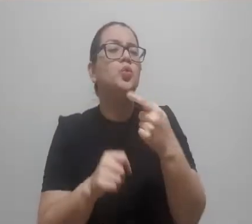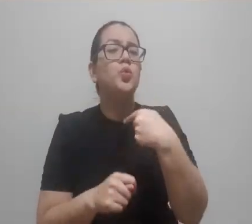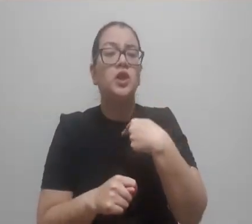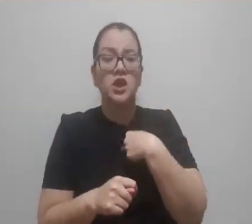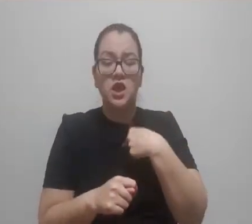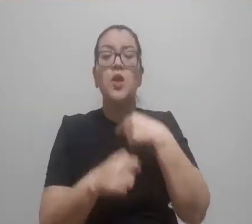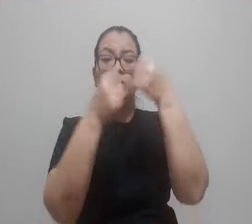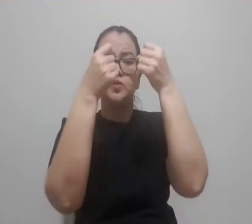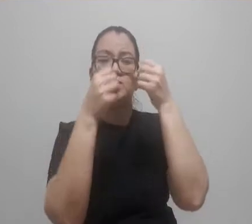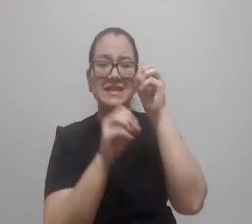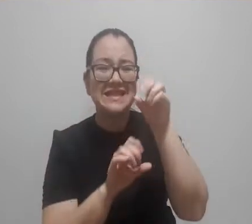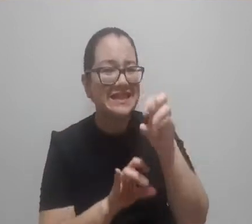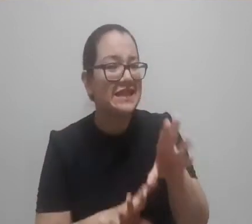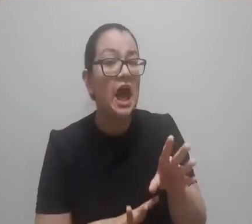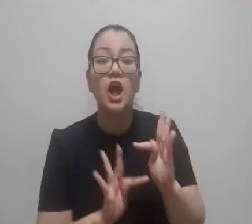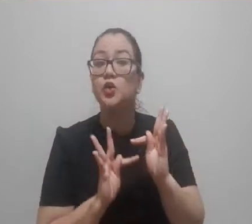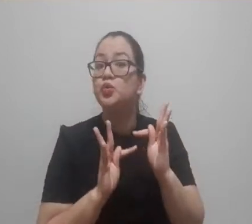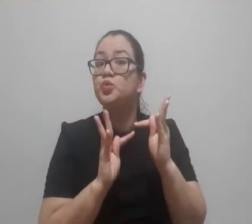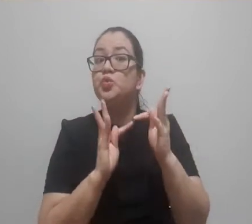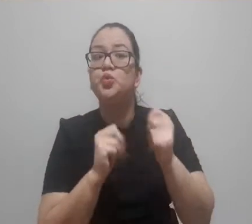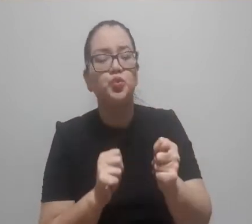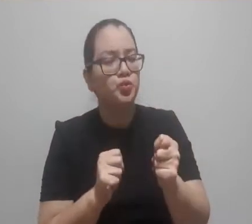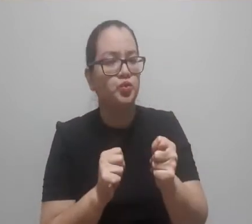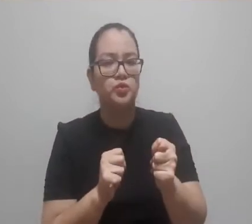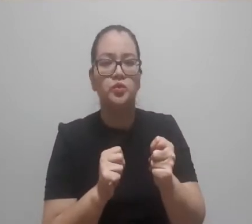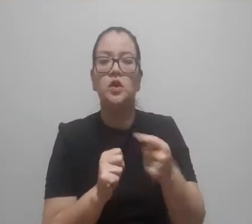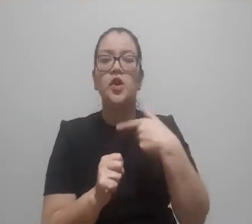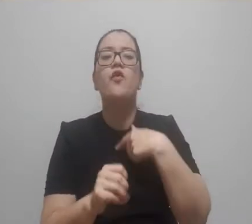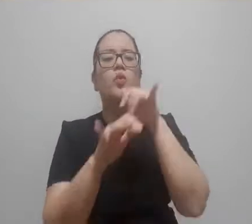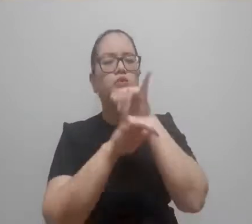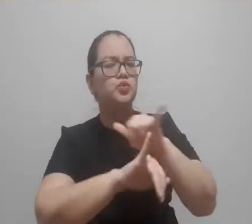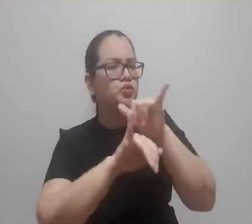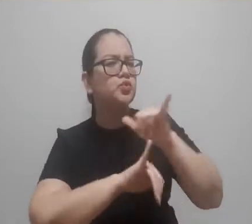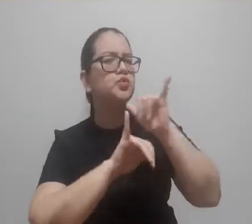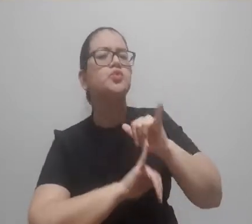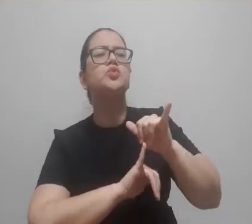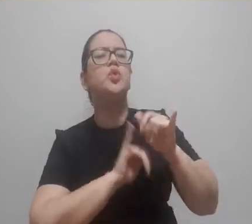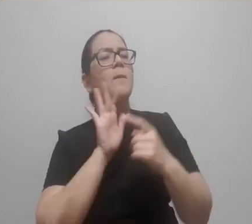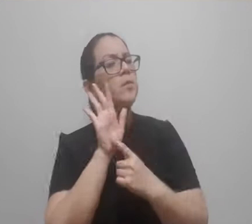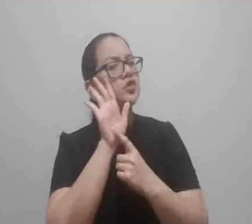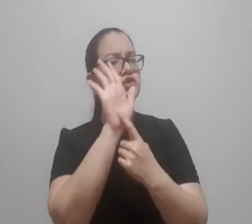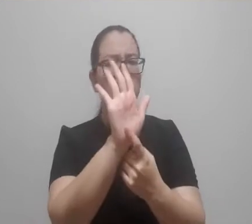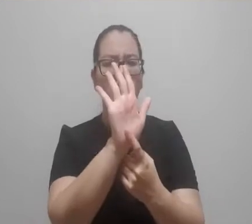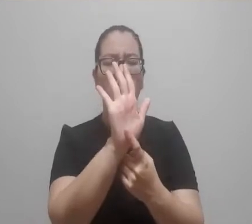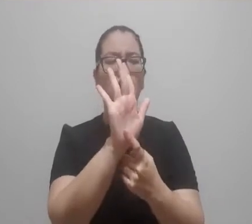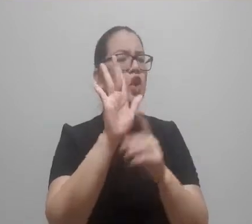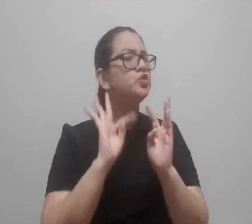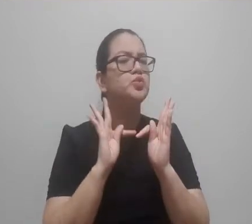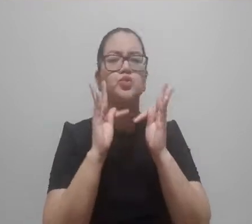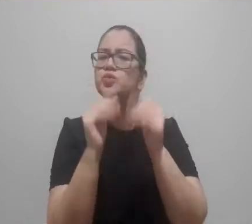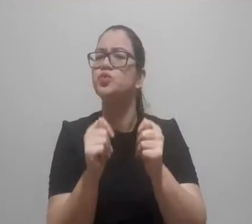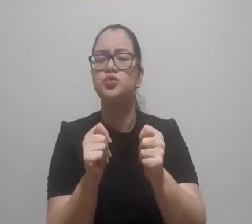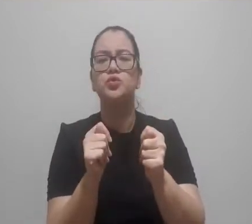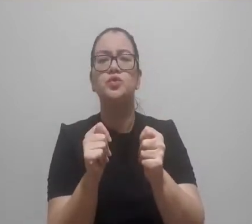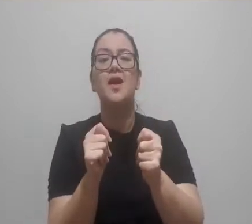frente, tudo que eu vou trazer para vocês, que eu vou mostrar para vocês, todo o meu ensino, ele